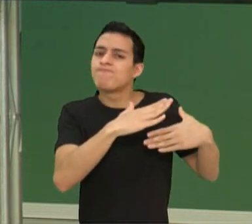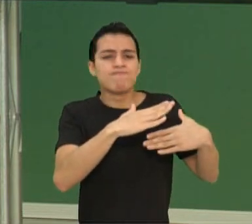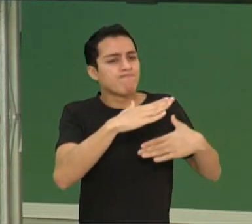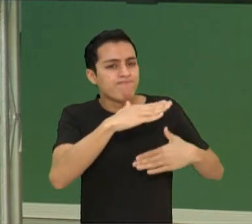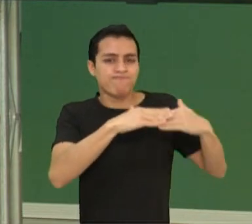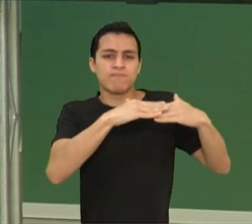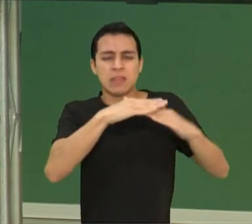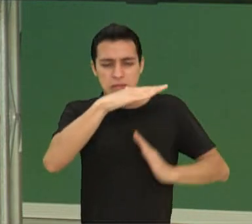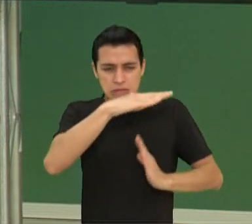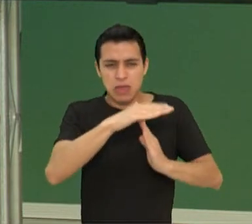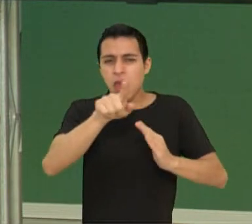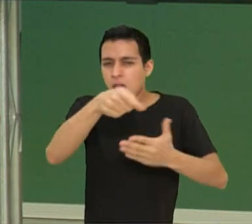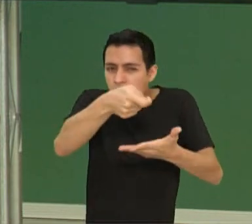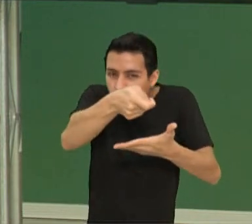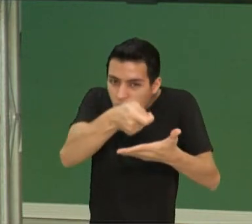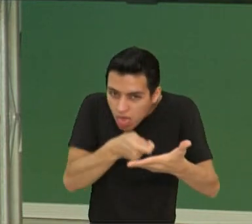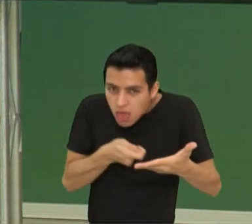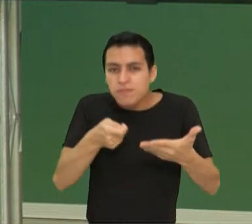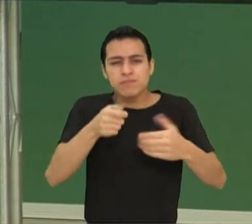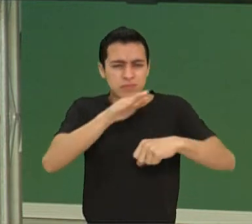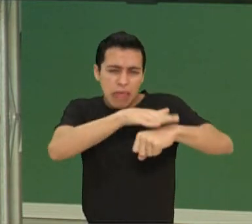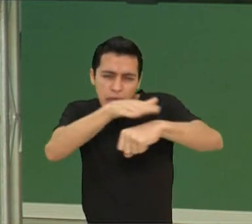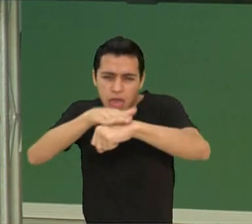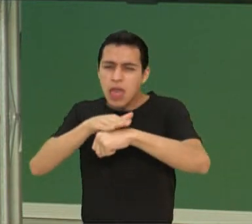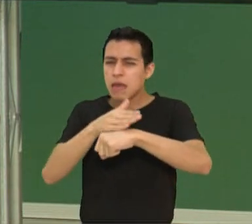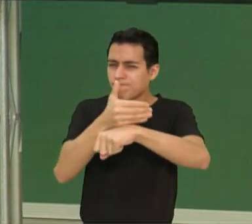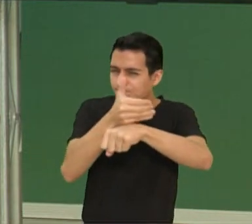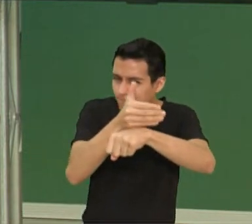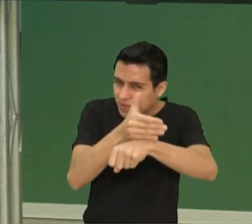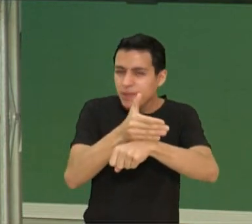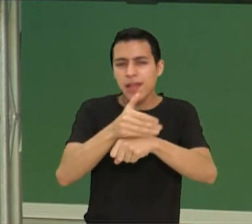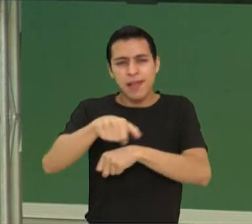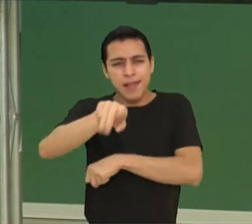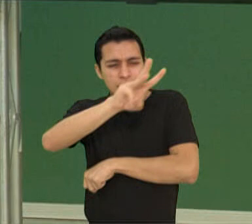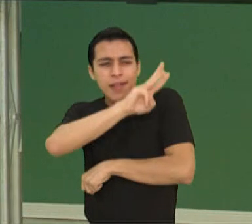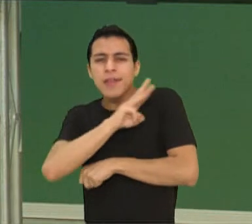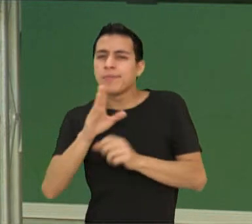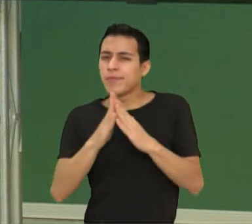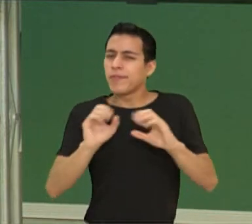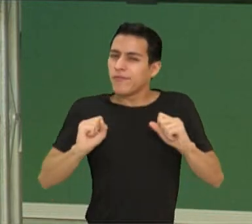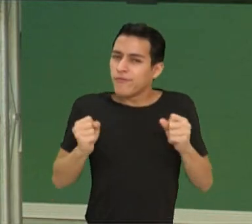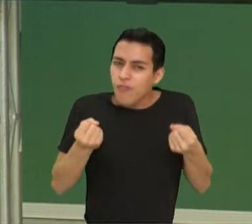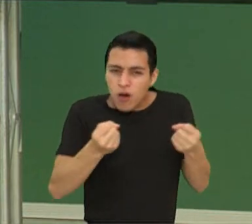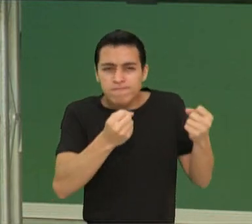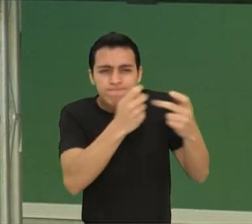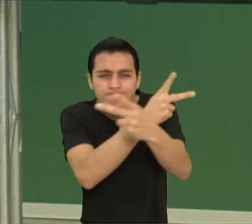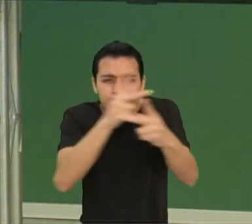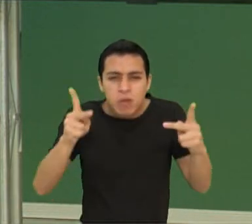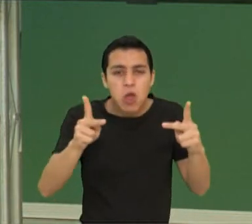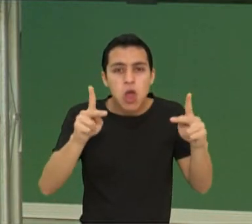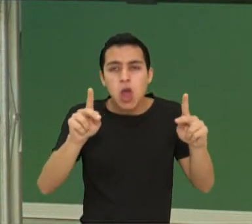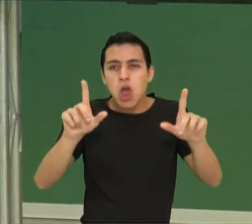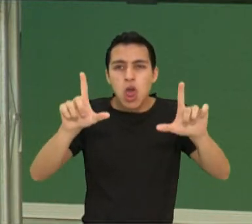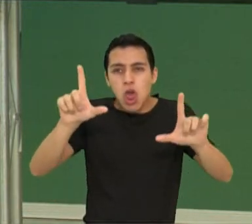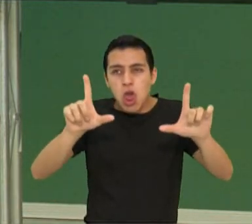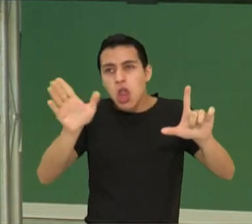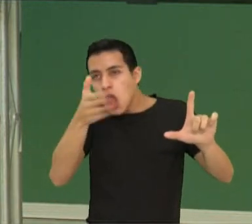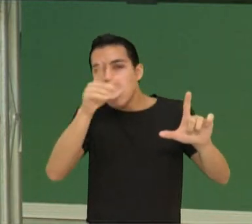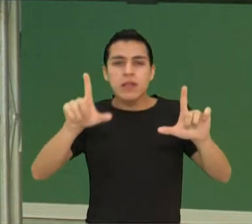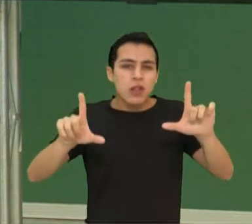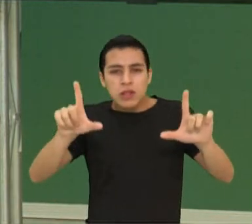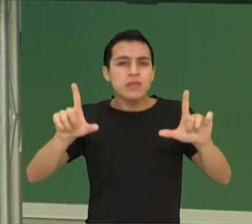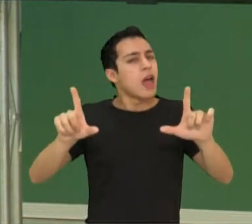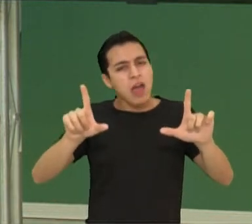aí, escrevam aí no caderninho, vocês vão ter um tempinho, terceiro ano, se esforcem aí, não mudem de canal durante a musiquinha